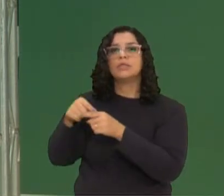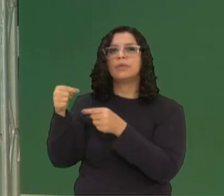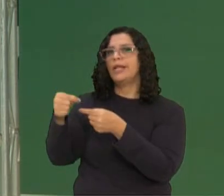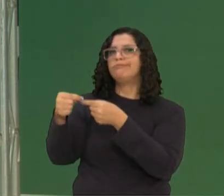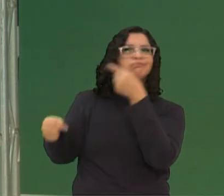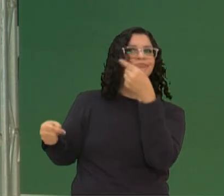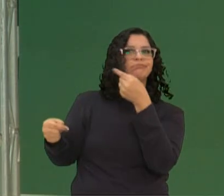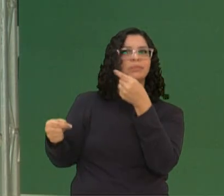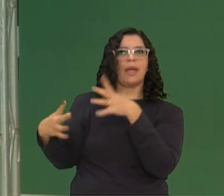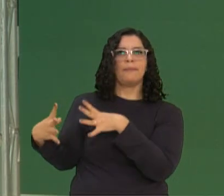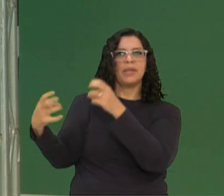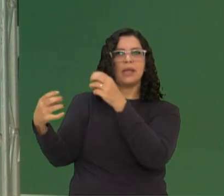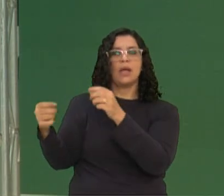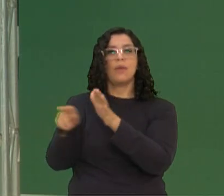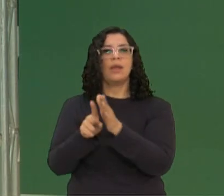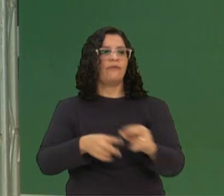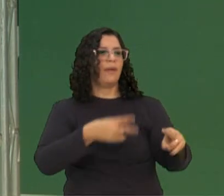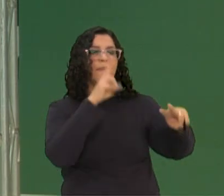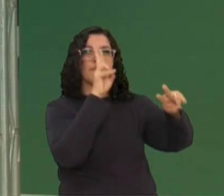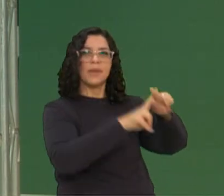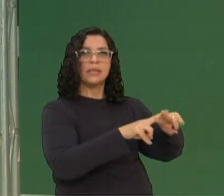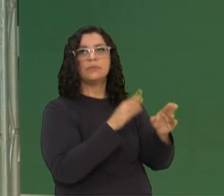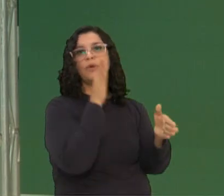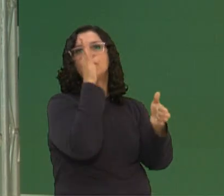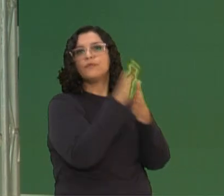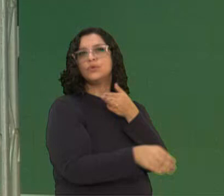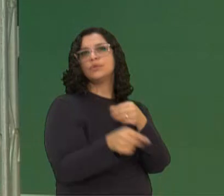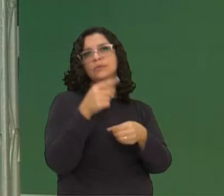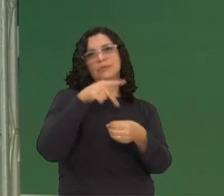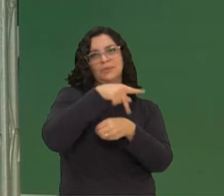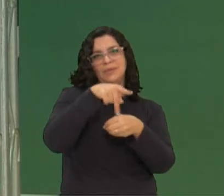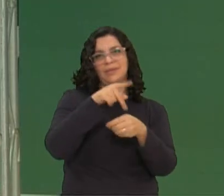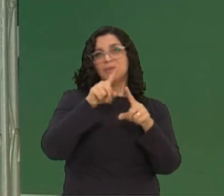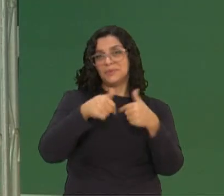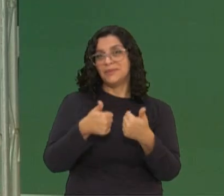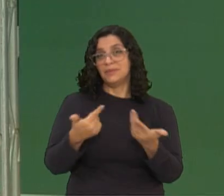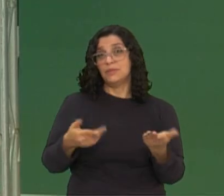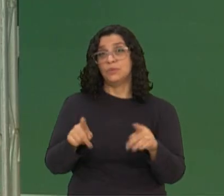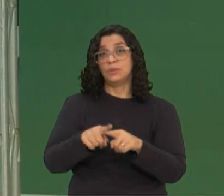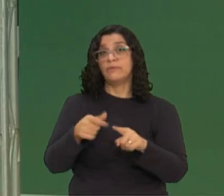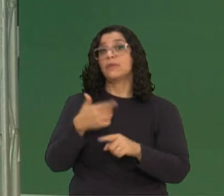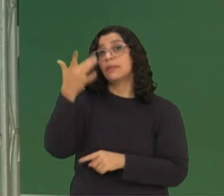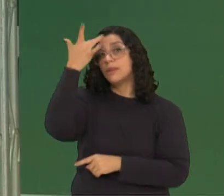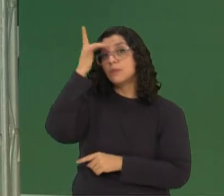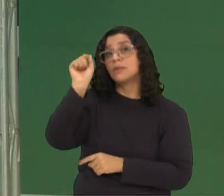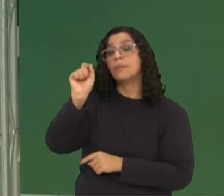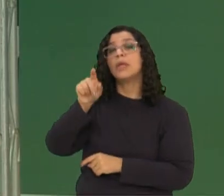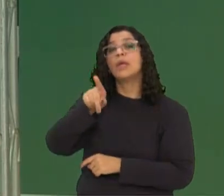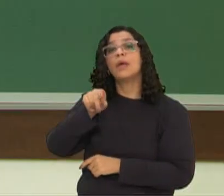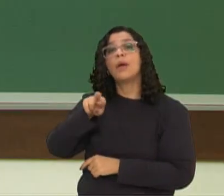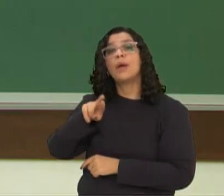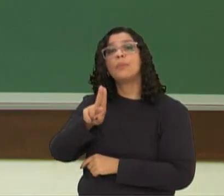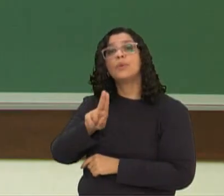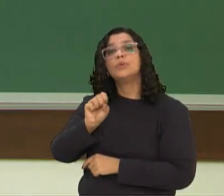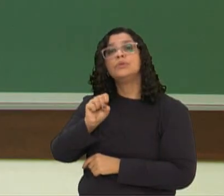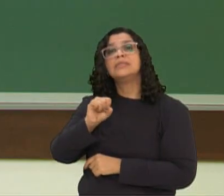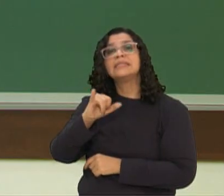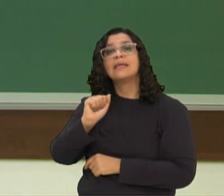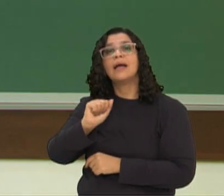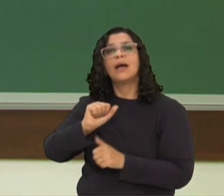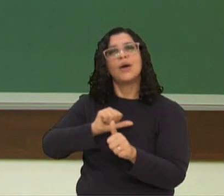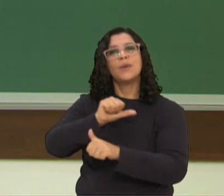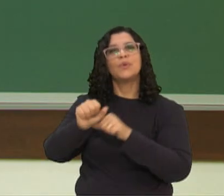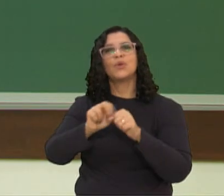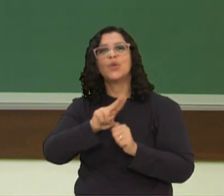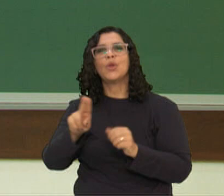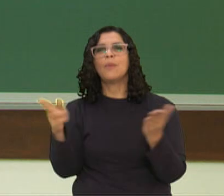com Frederico II, que condenou ele à prisão e ele teve que fugir da Prússia. Para quem não sabe, Prússia é o país que futuramente vai dar